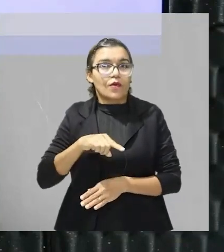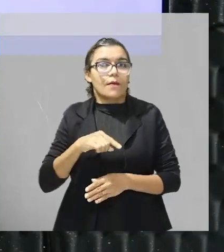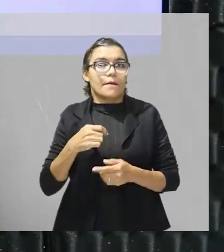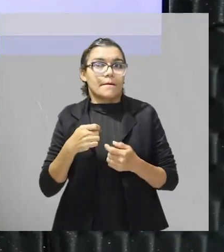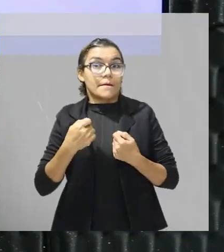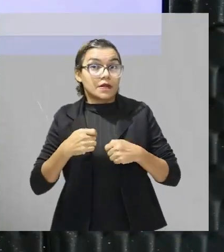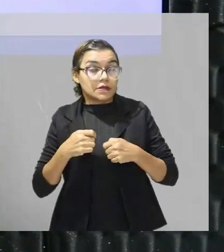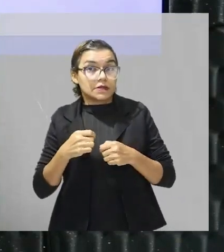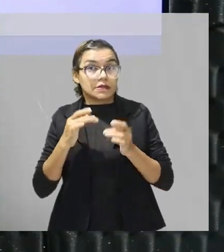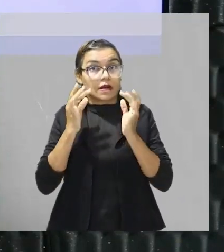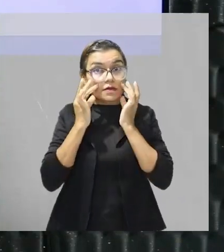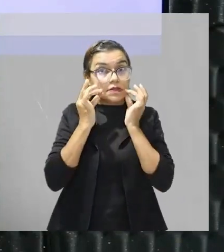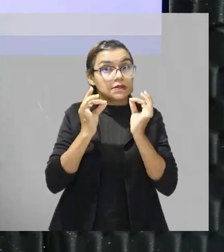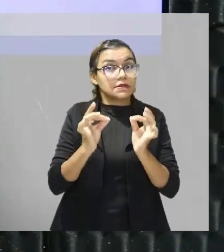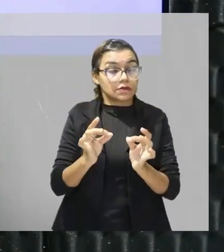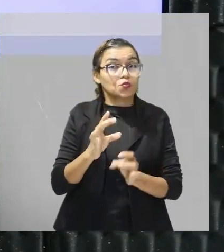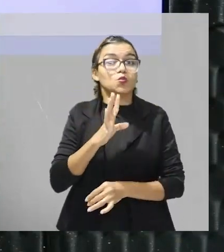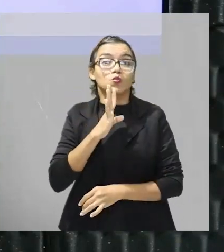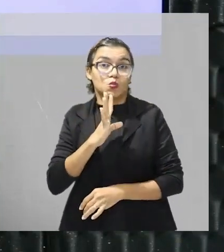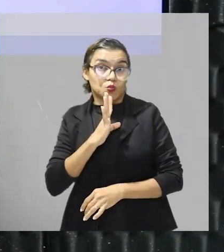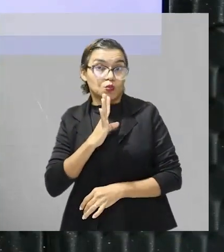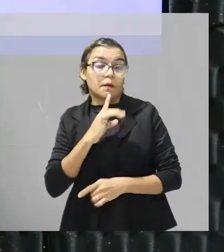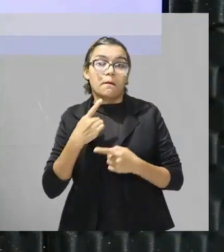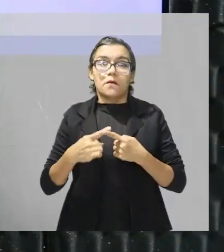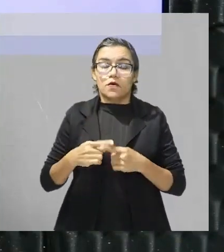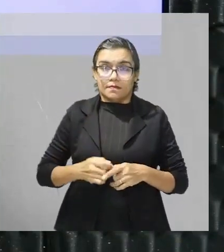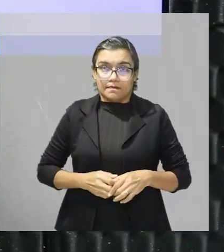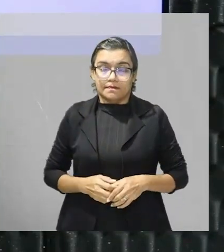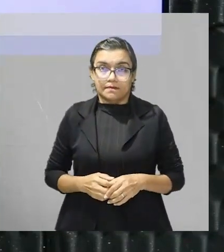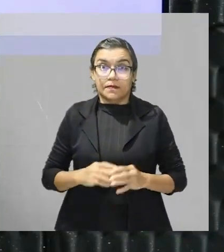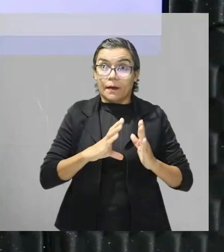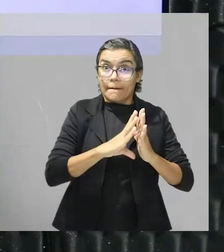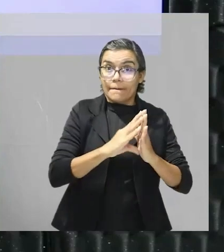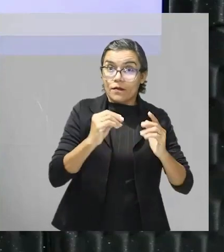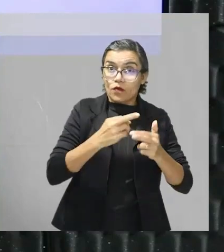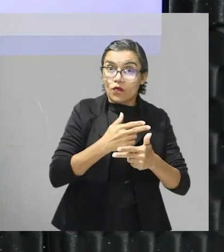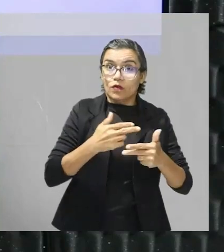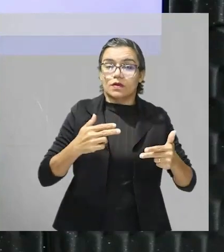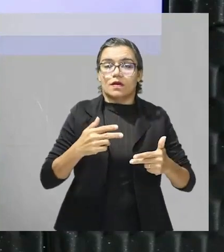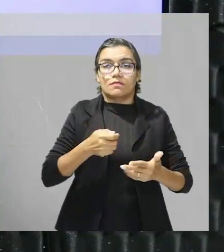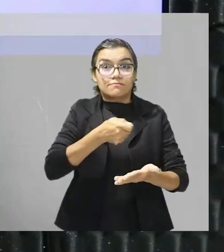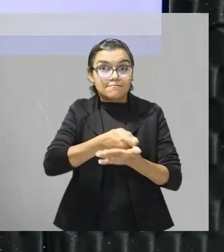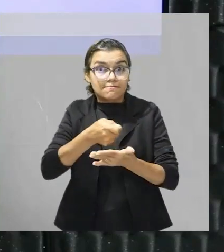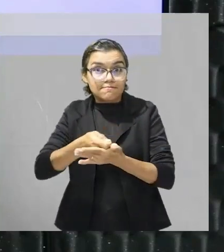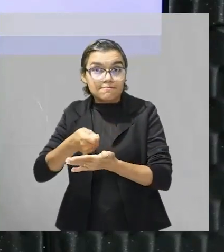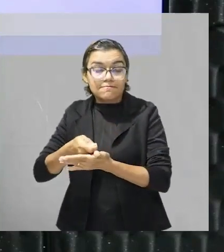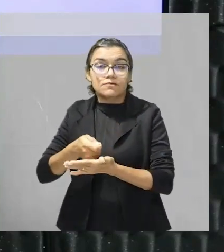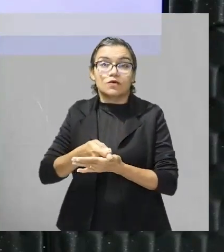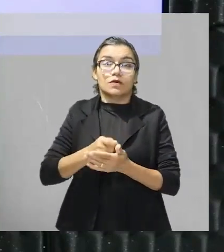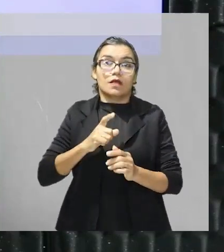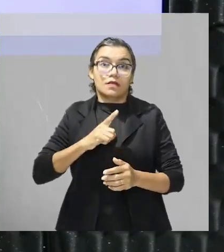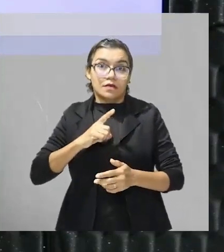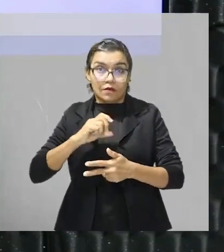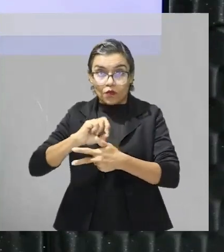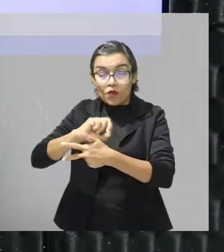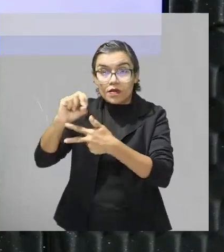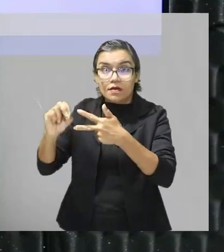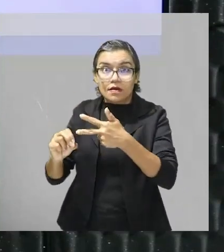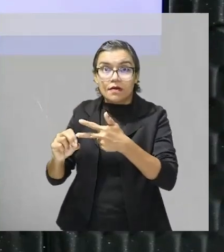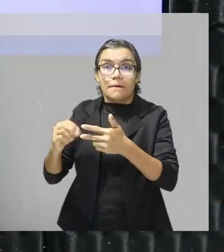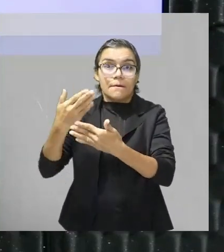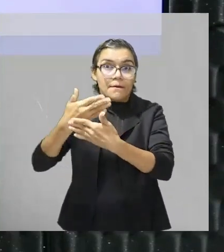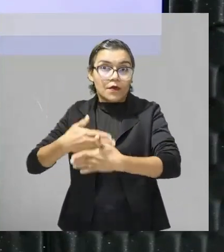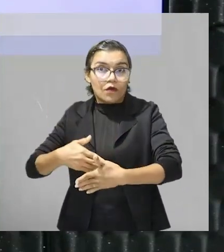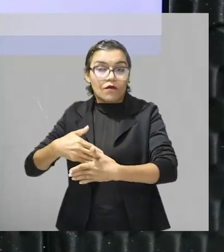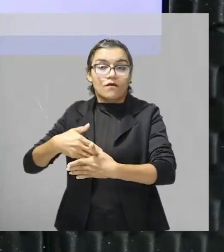precisa ter muita atenção conhecer porque porque são os modelos mais cobrados a nível de Enem eu